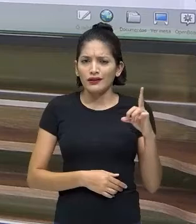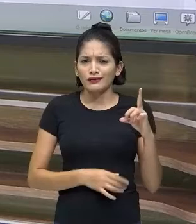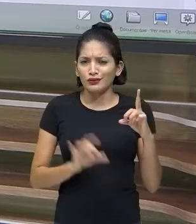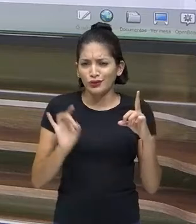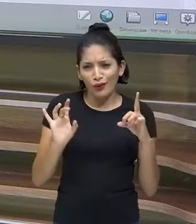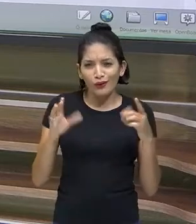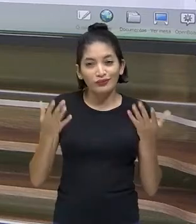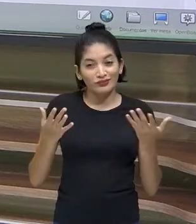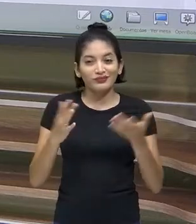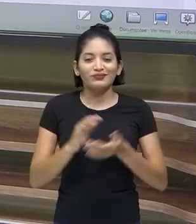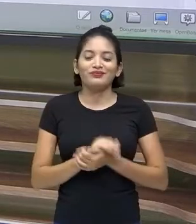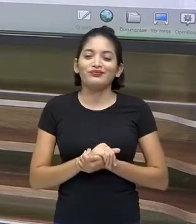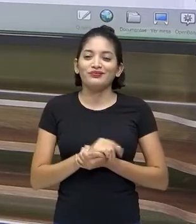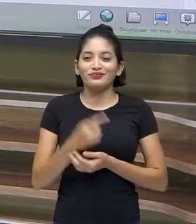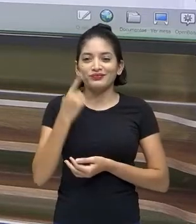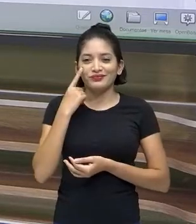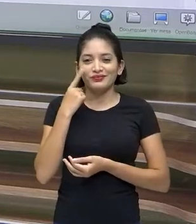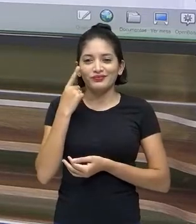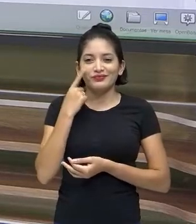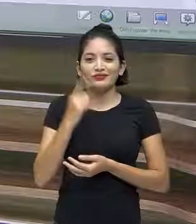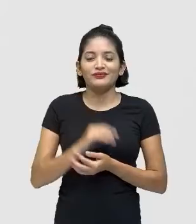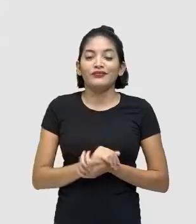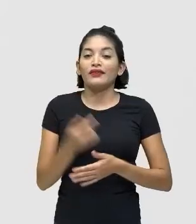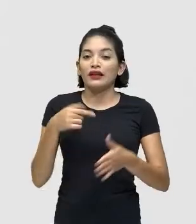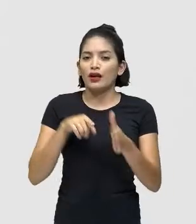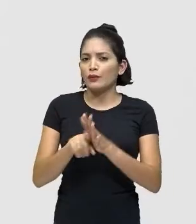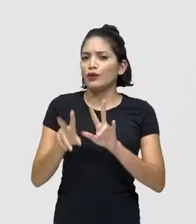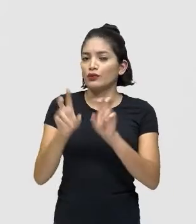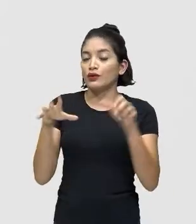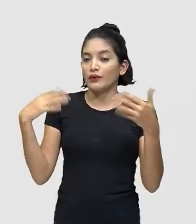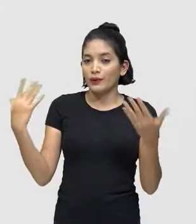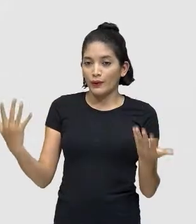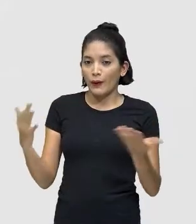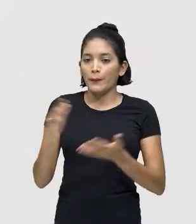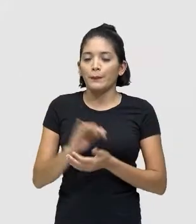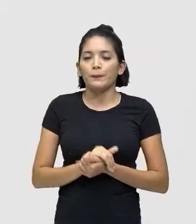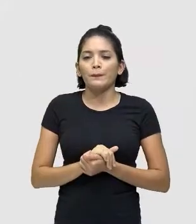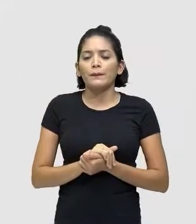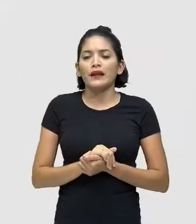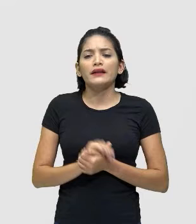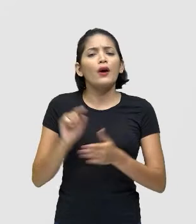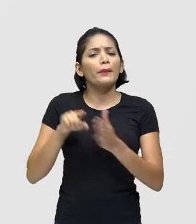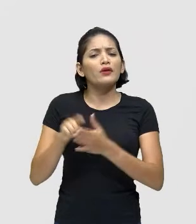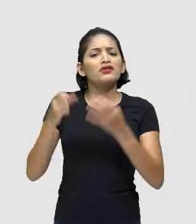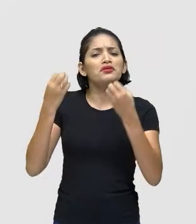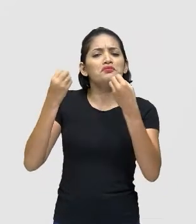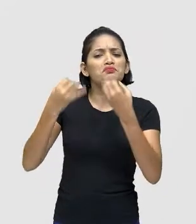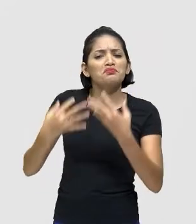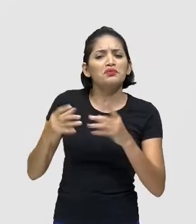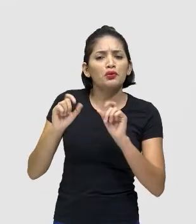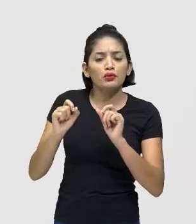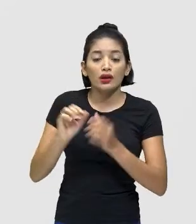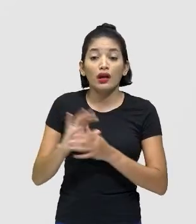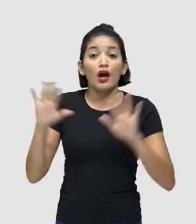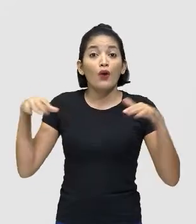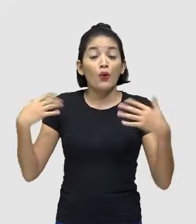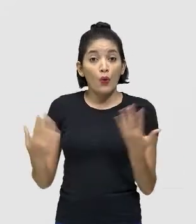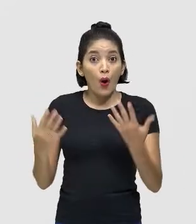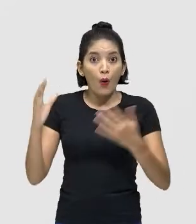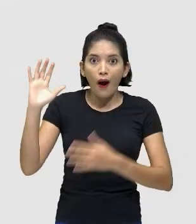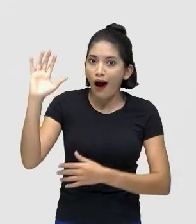Então vamos lá então. Gente, olha a questão que diz aí. Então a questão está dizendo o seguinte... Né? Que movimento,